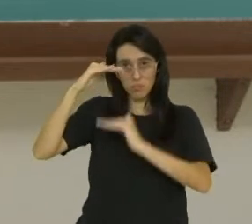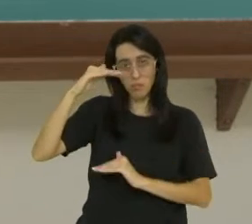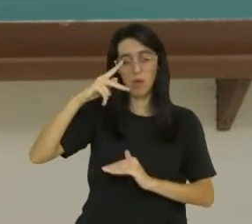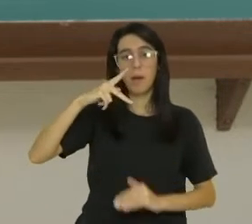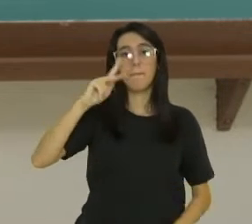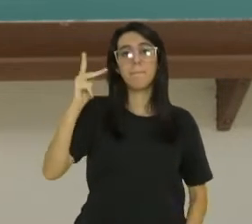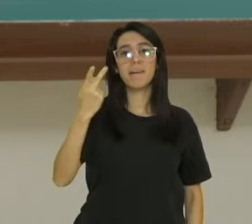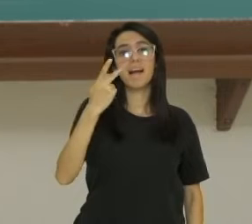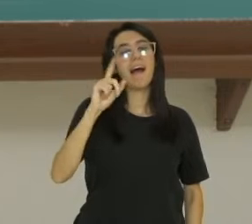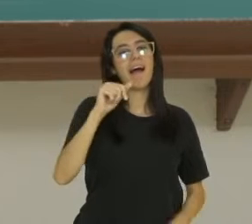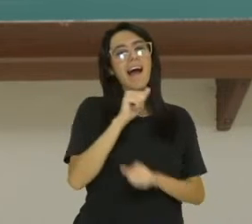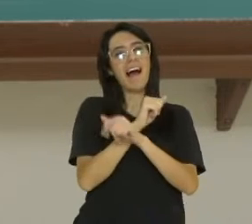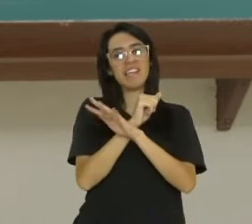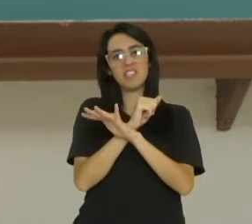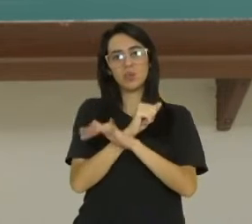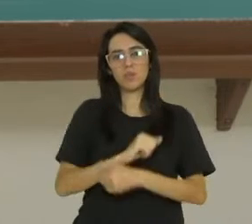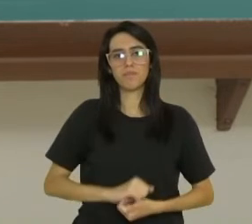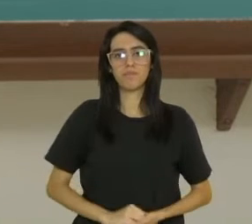pHs que indicam ácido.